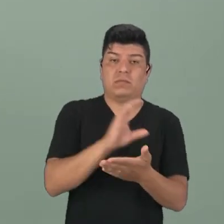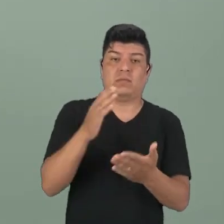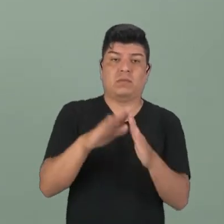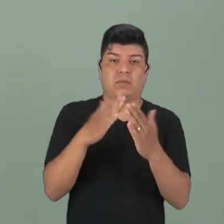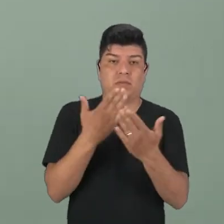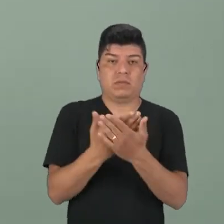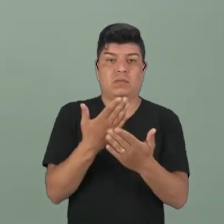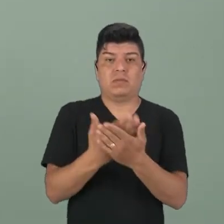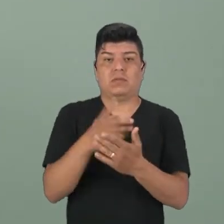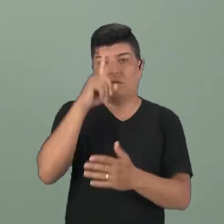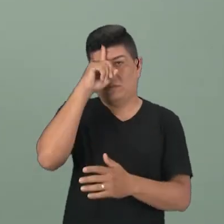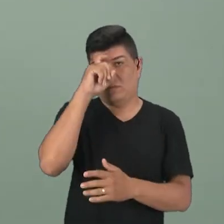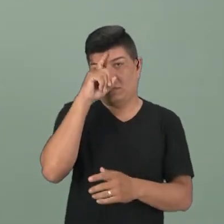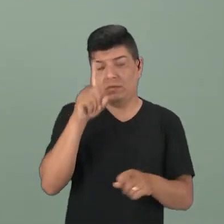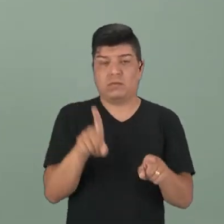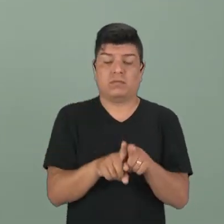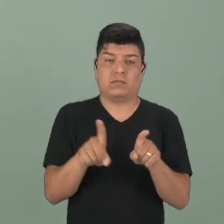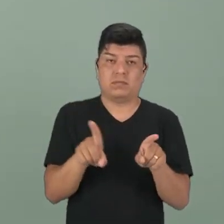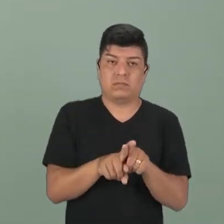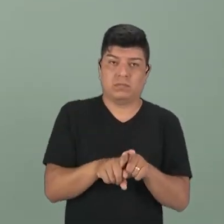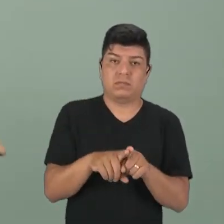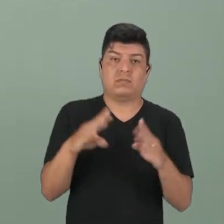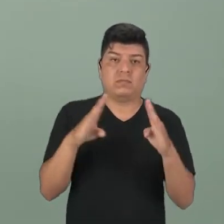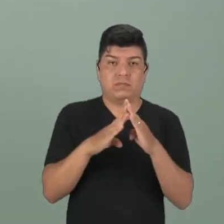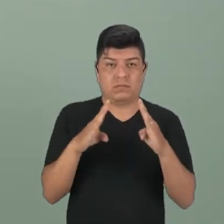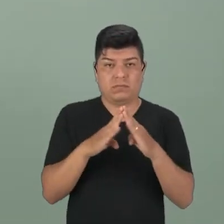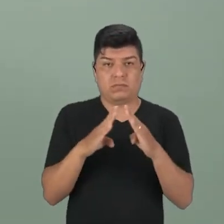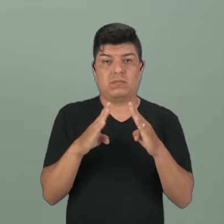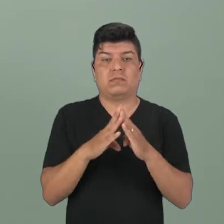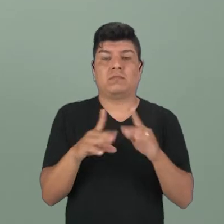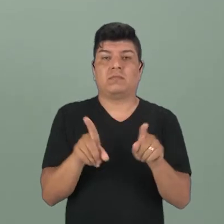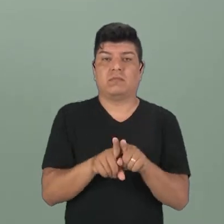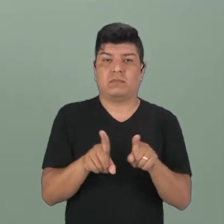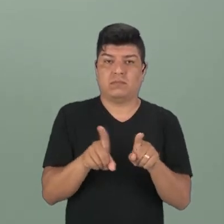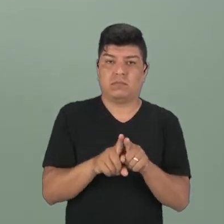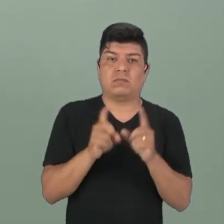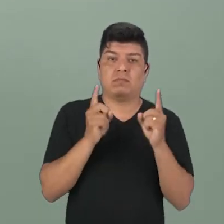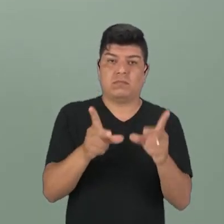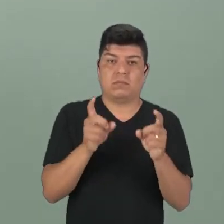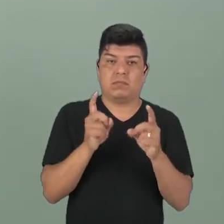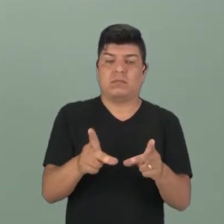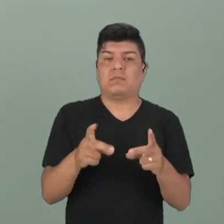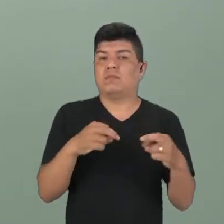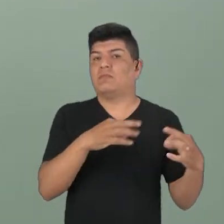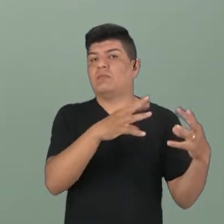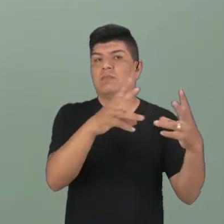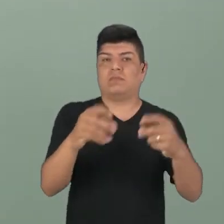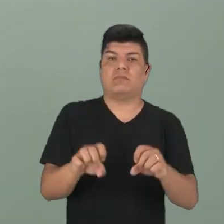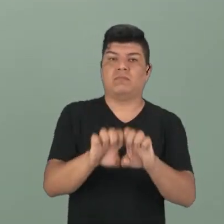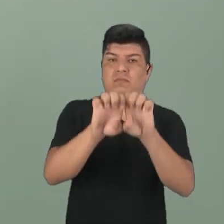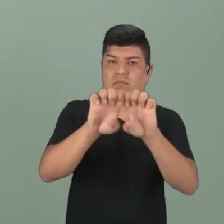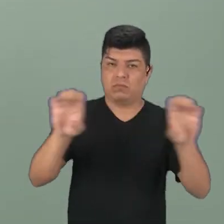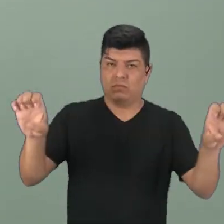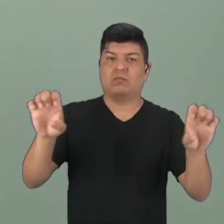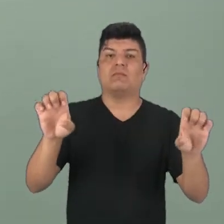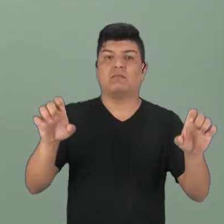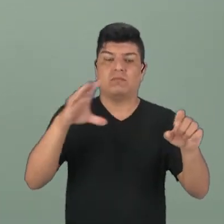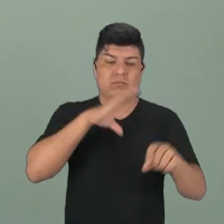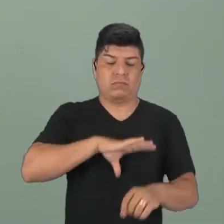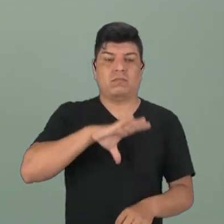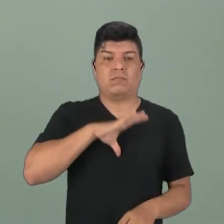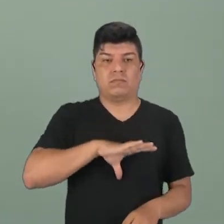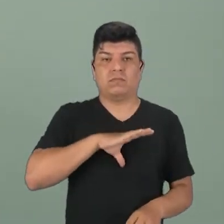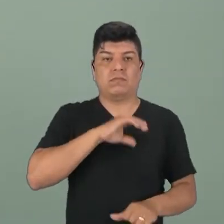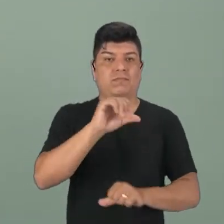em hospitais, em casas, né, para vender, ou seja, toda a estrutura daquela